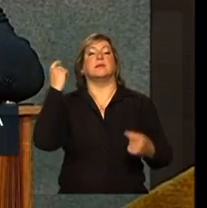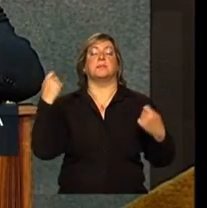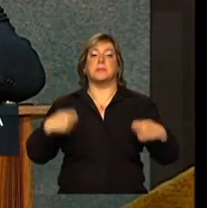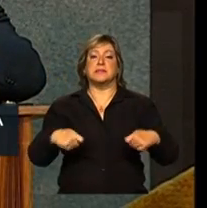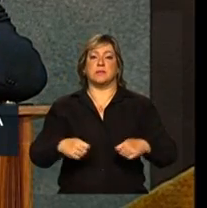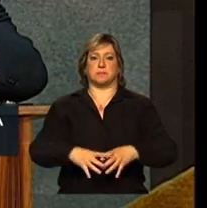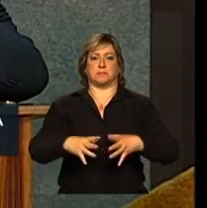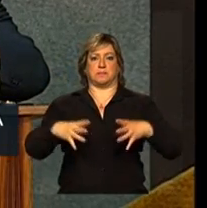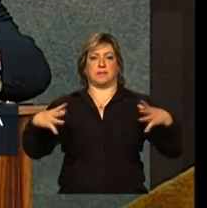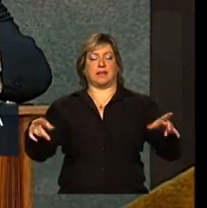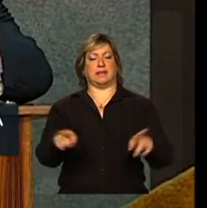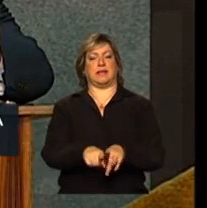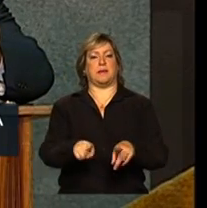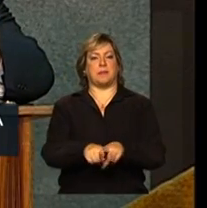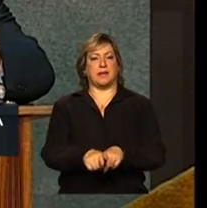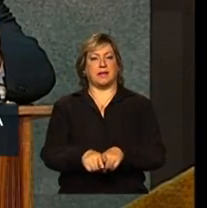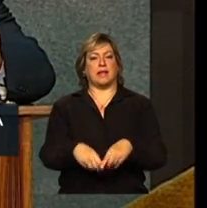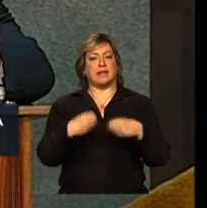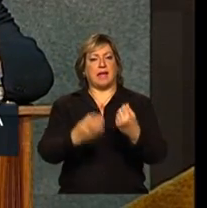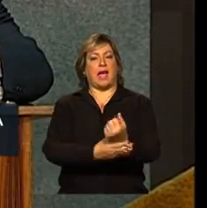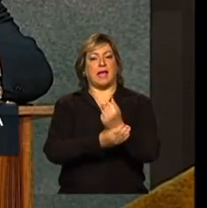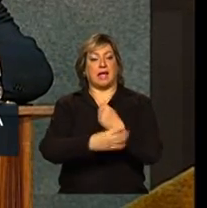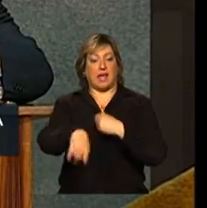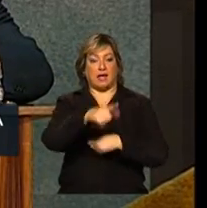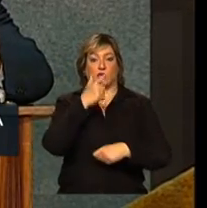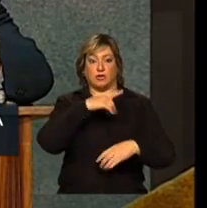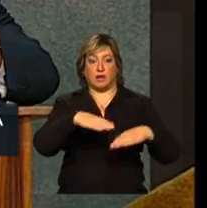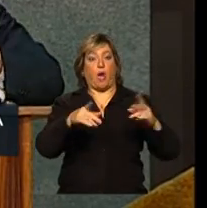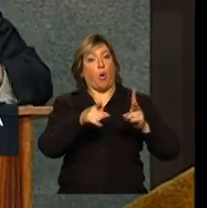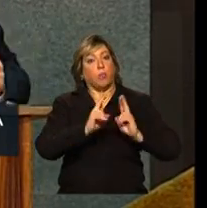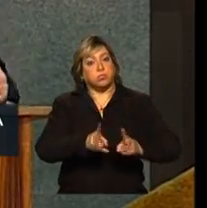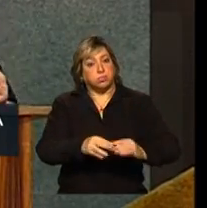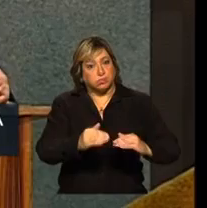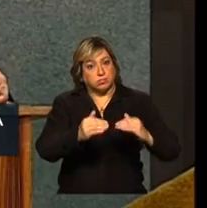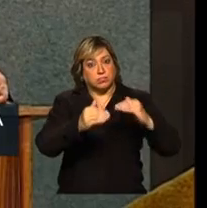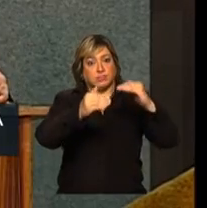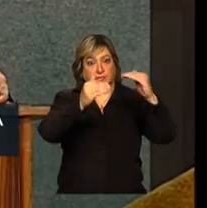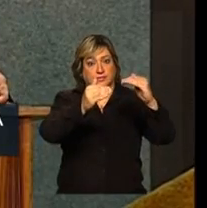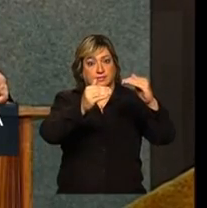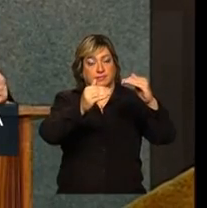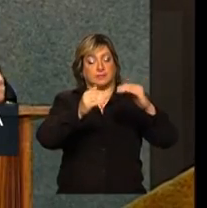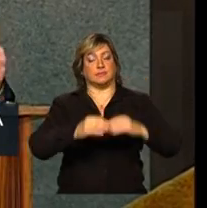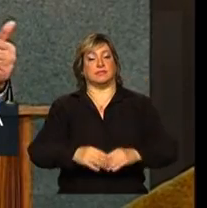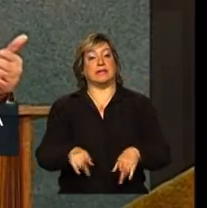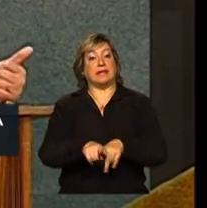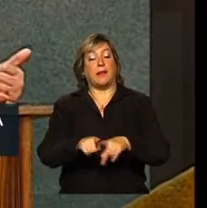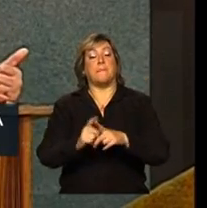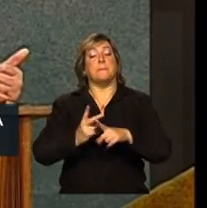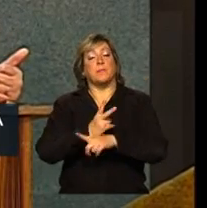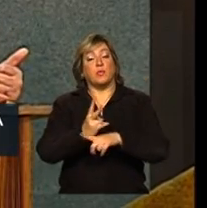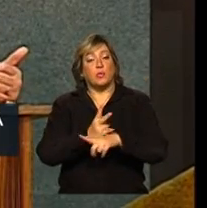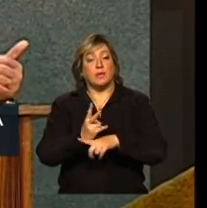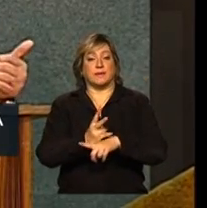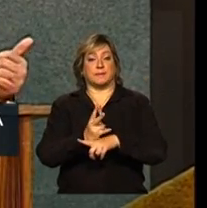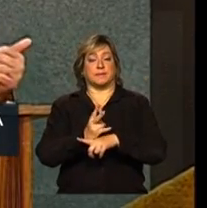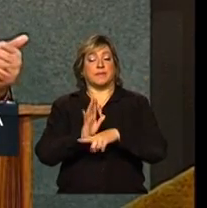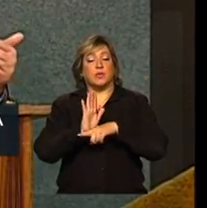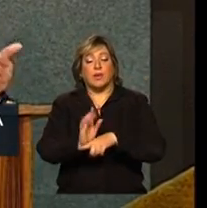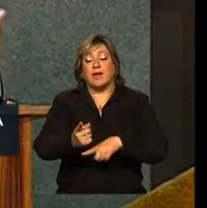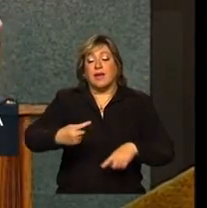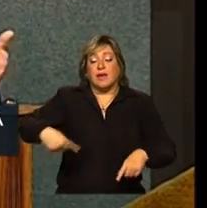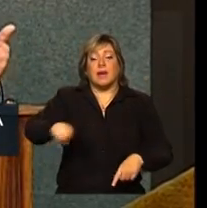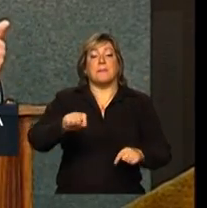também. Garantir as que cresceram, que continuem crescendo, e buscar aquelas